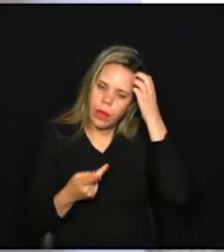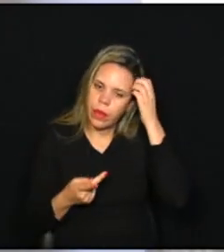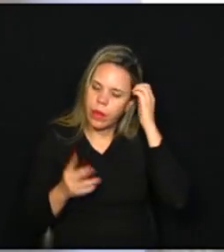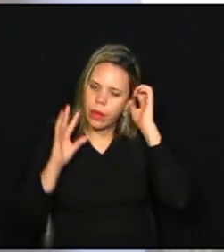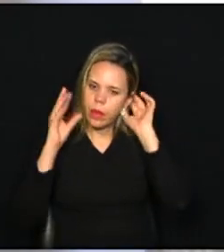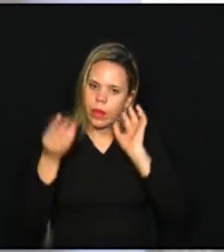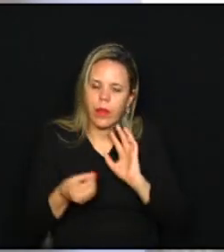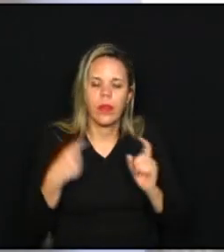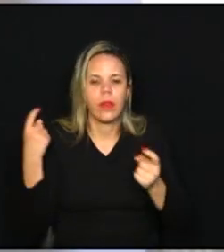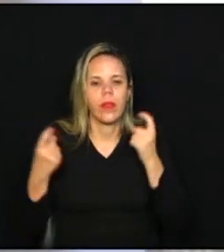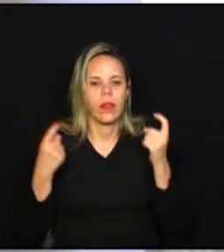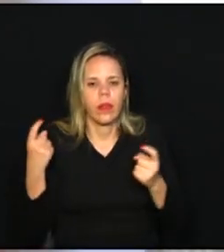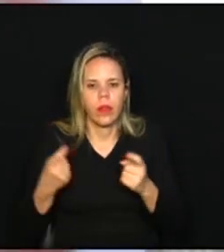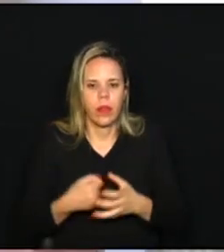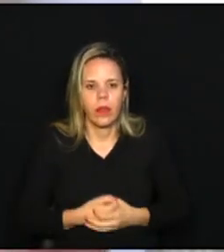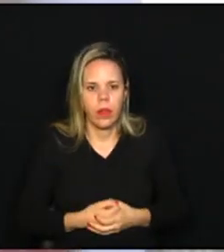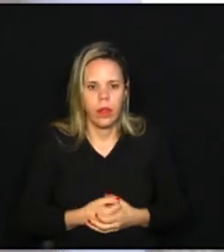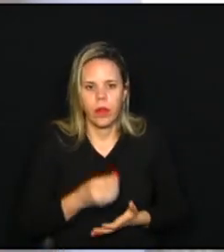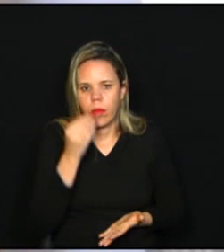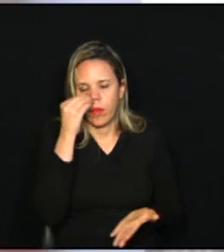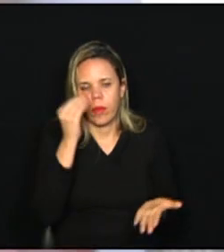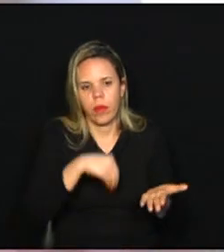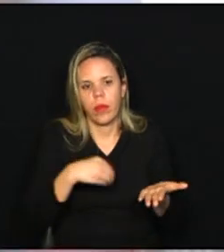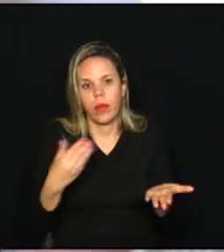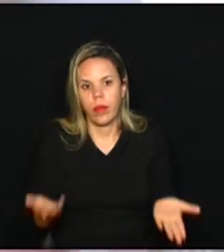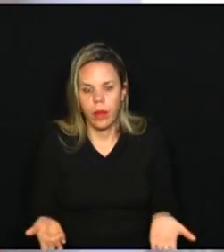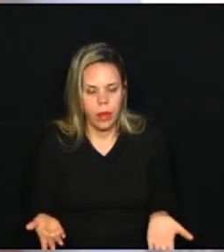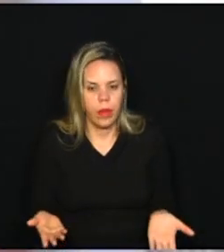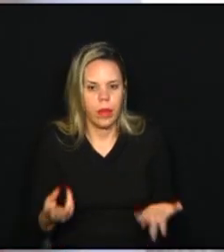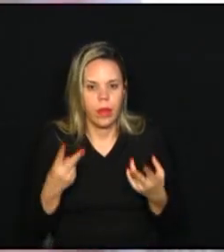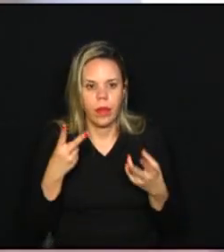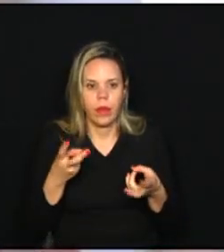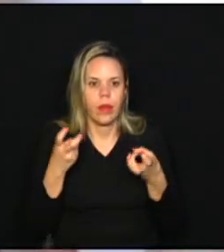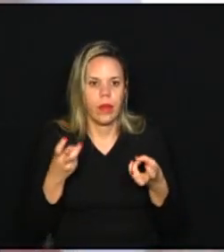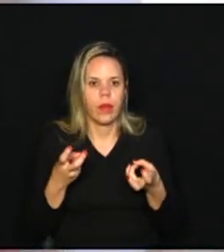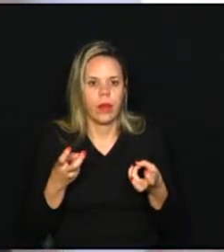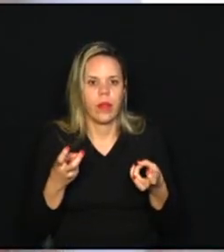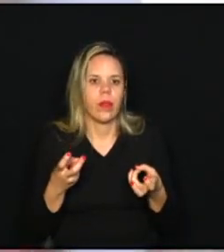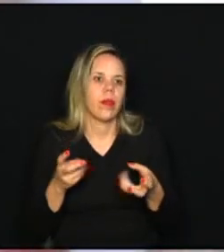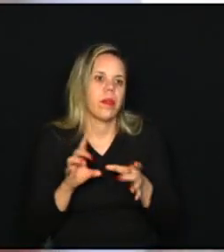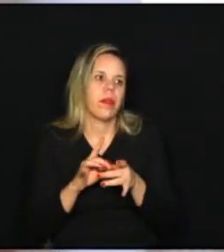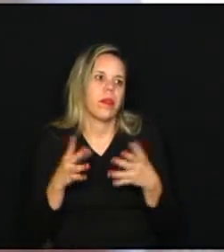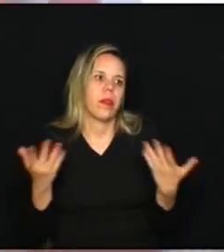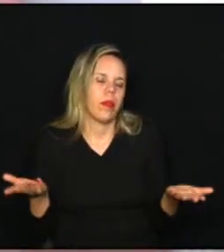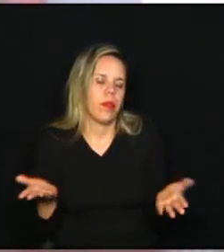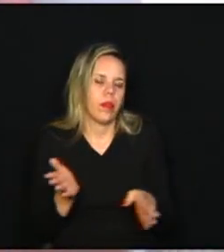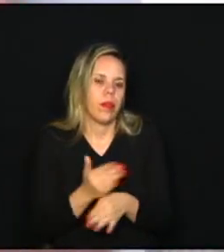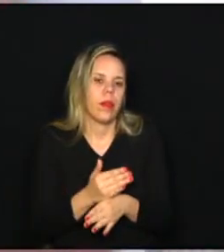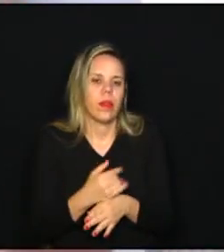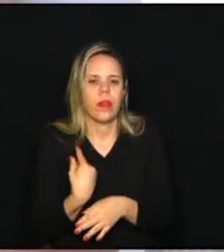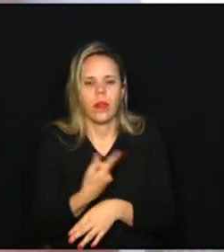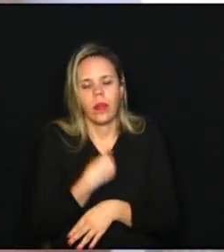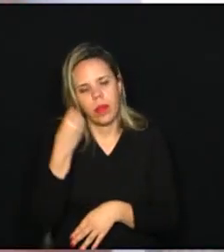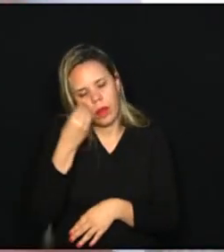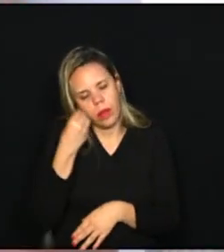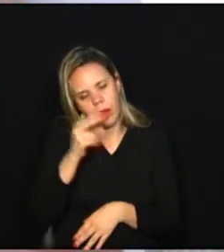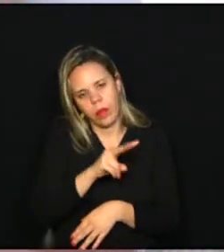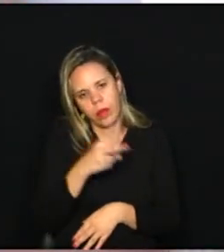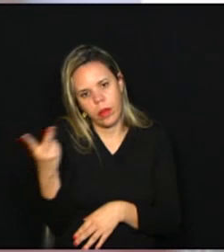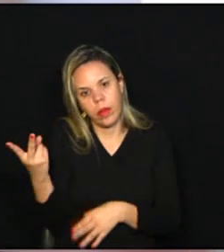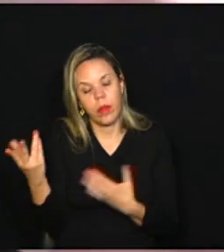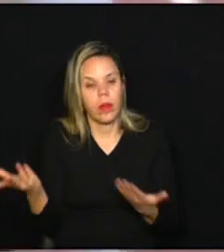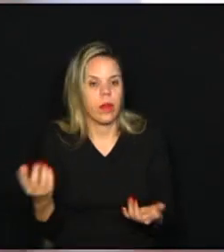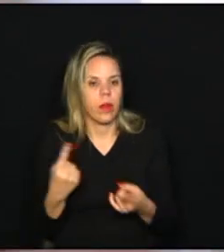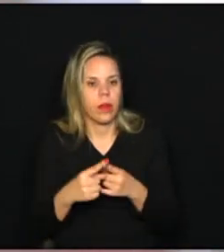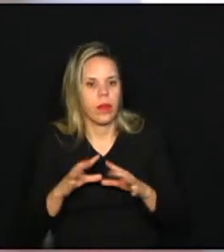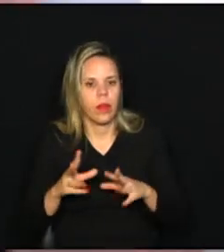a preocupação de o negativo ser visto como um sinal livre, né? Mas a nossa experiência foi o contrário, né? Porque a